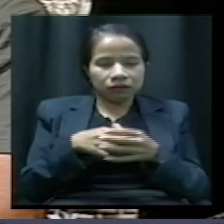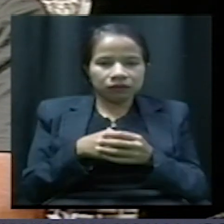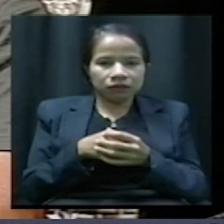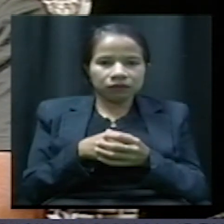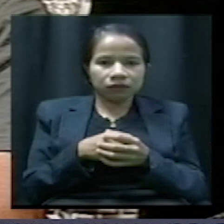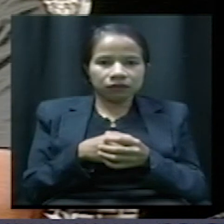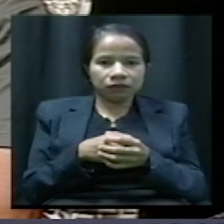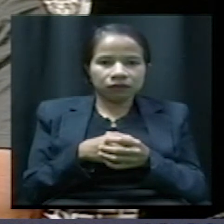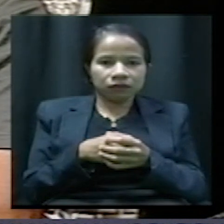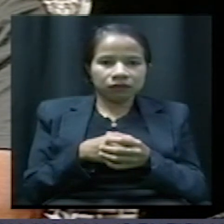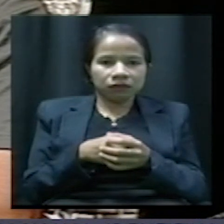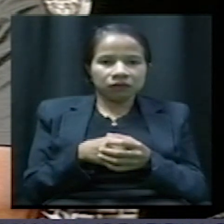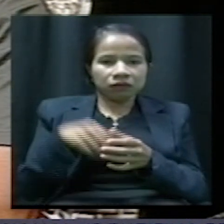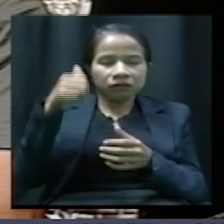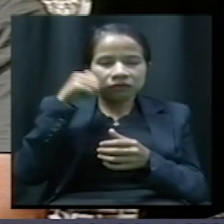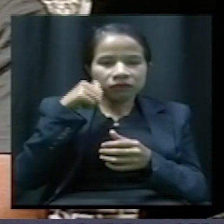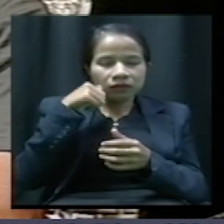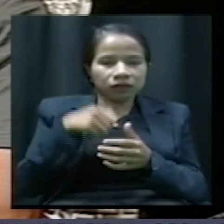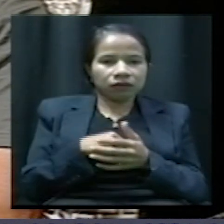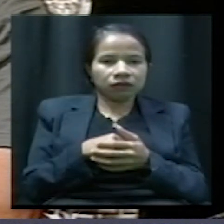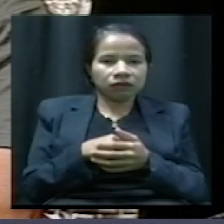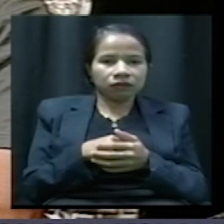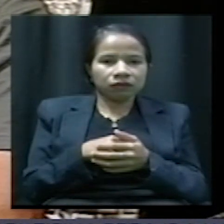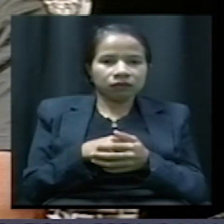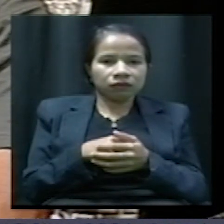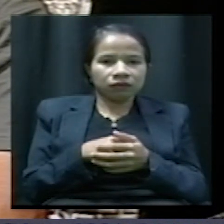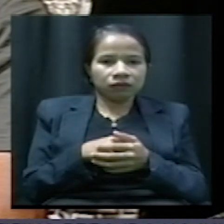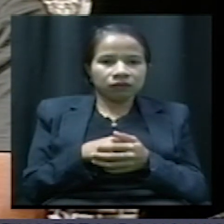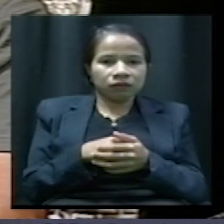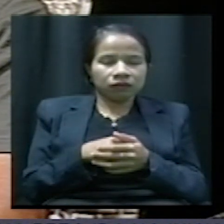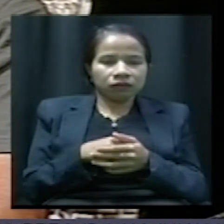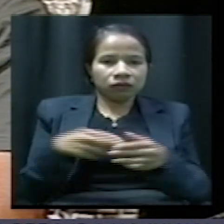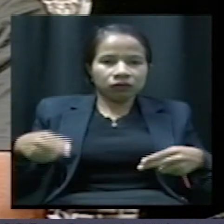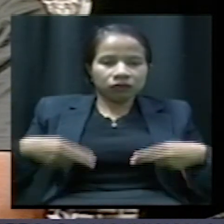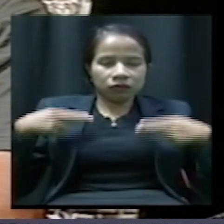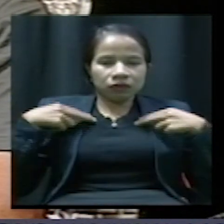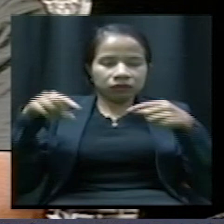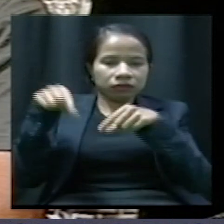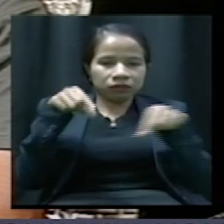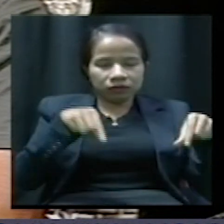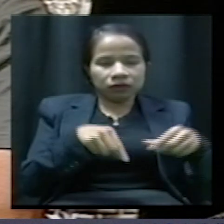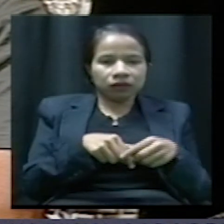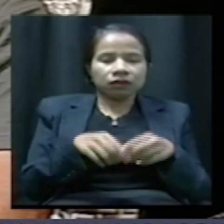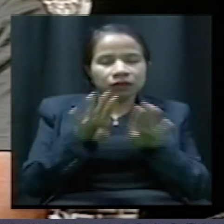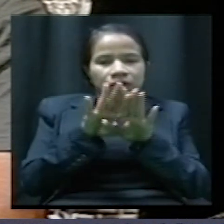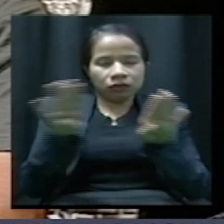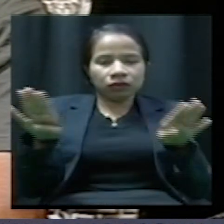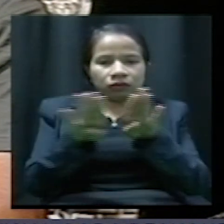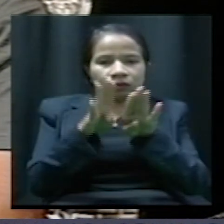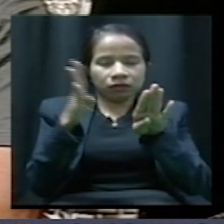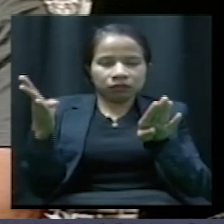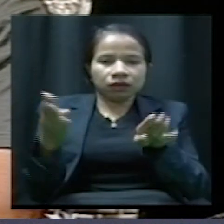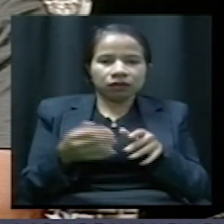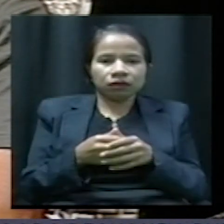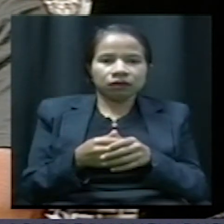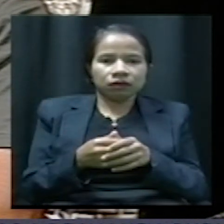zizi, ne seja feito, hansa o temi, seja ho condição deficiente, tem loca ormatan, tamba